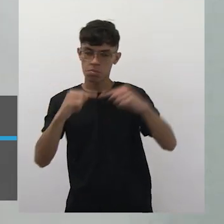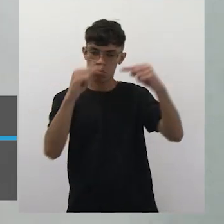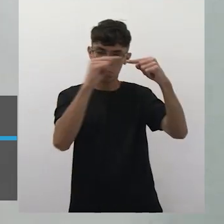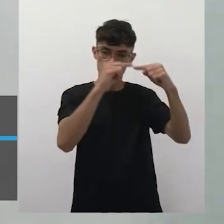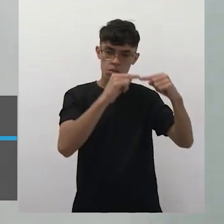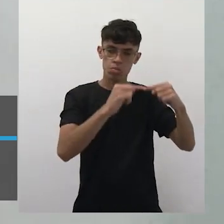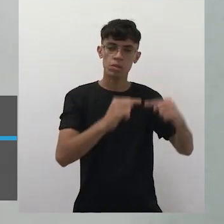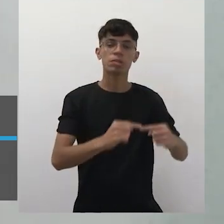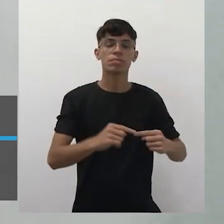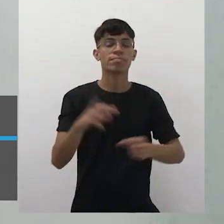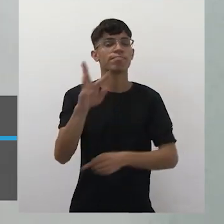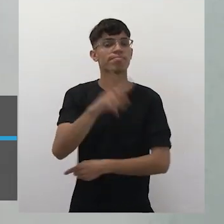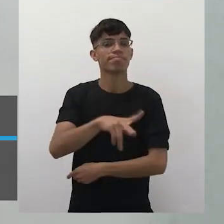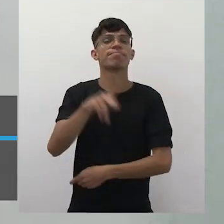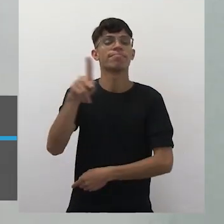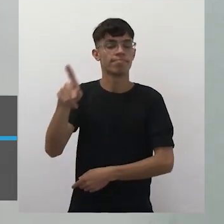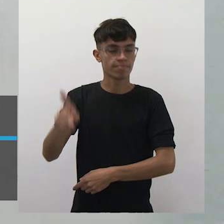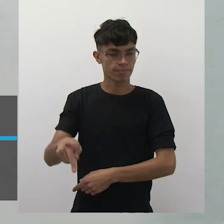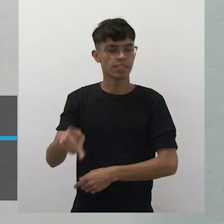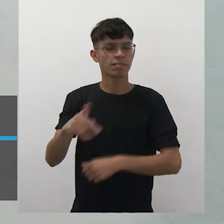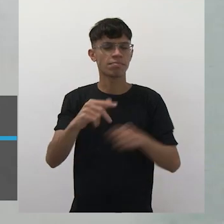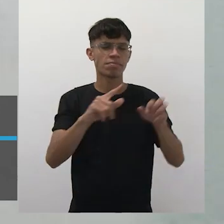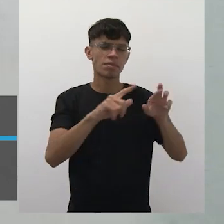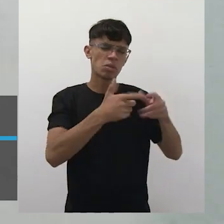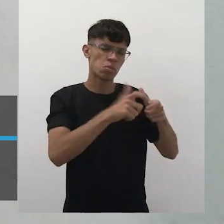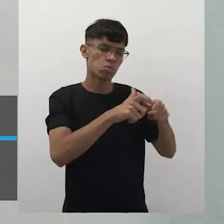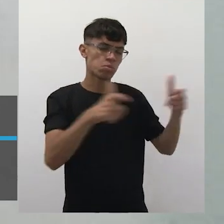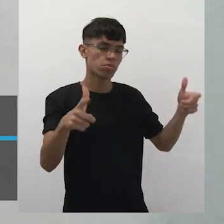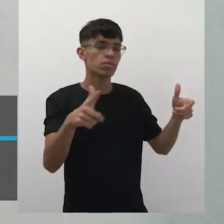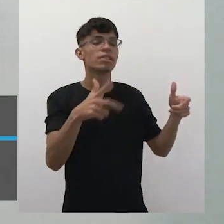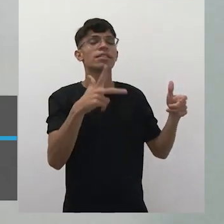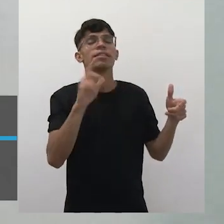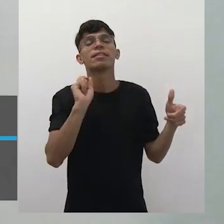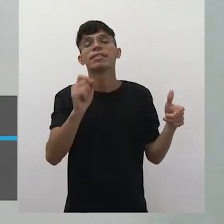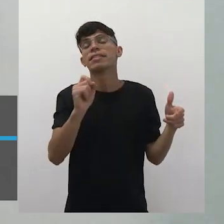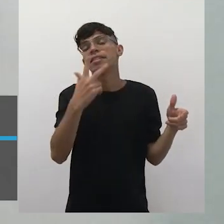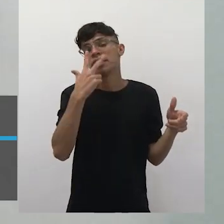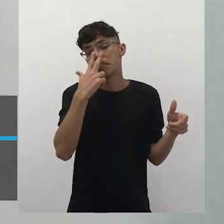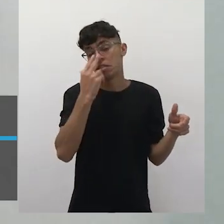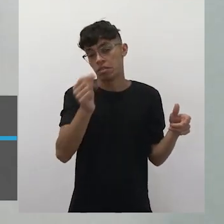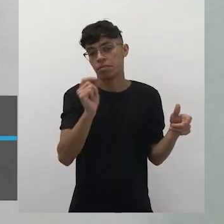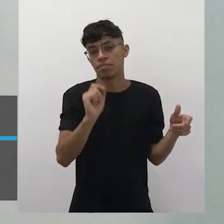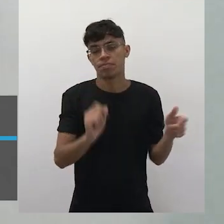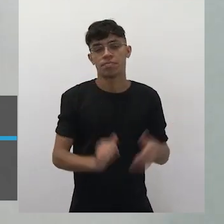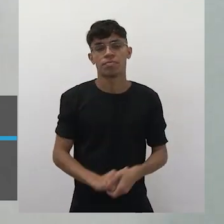maioria dos professores consideram, né,